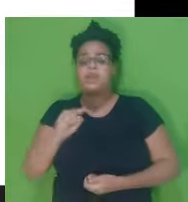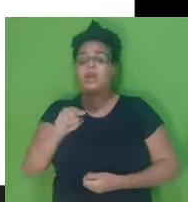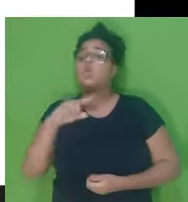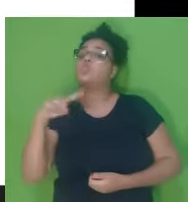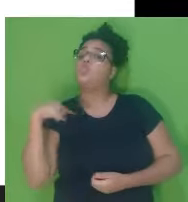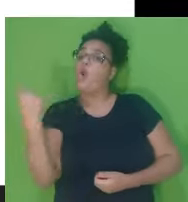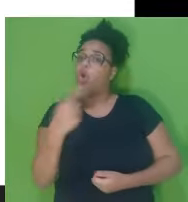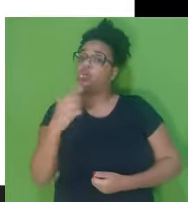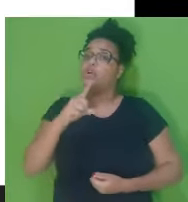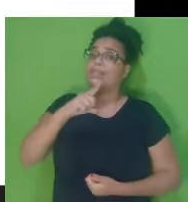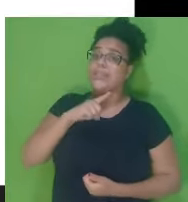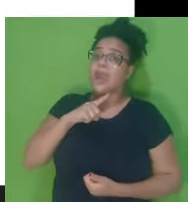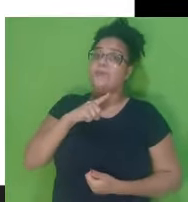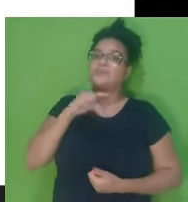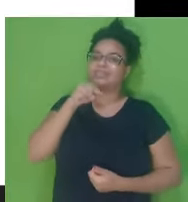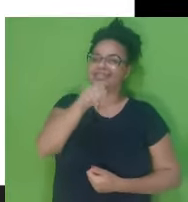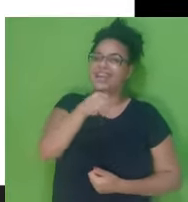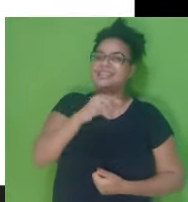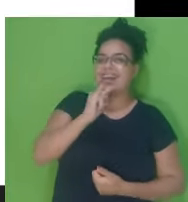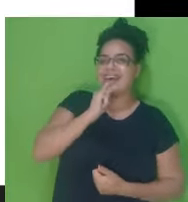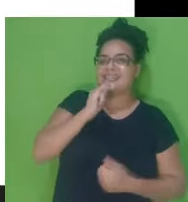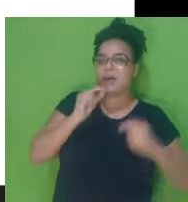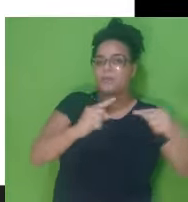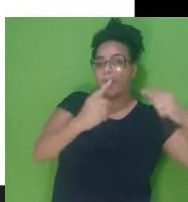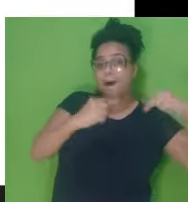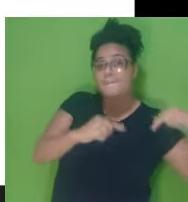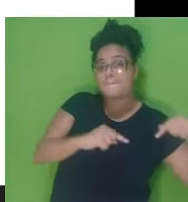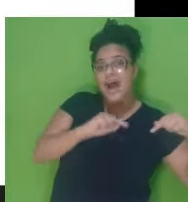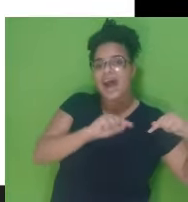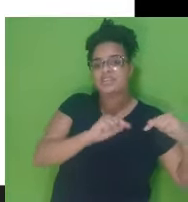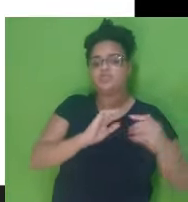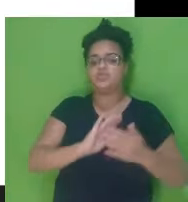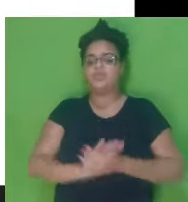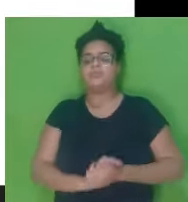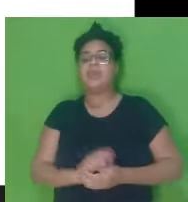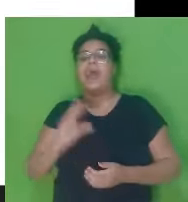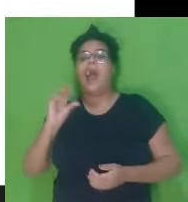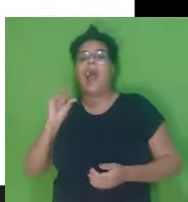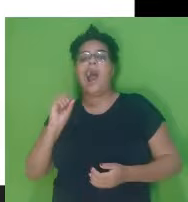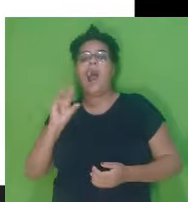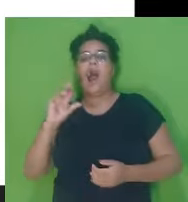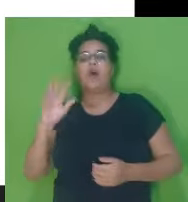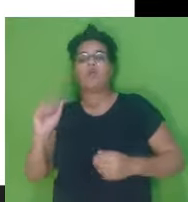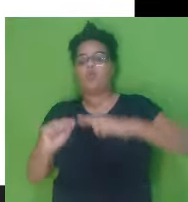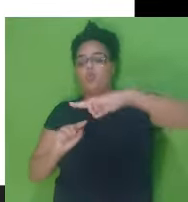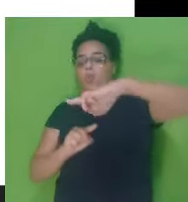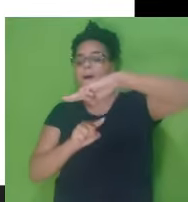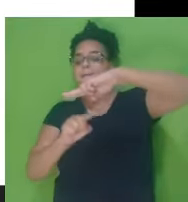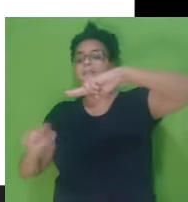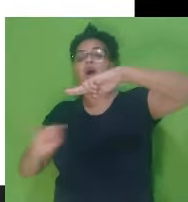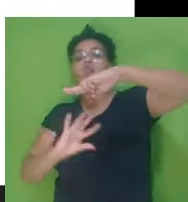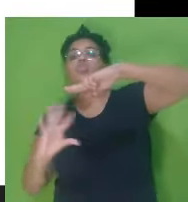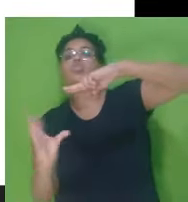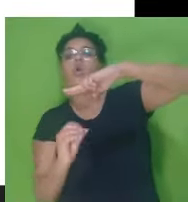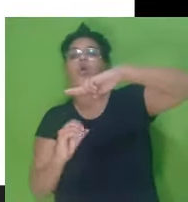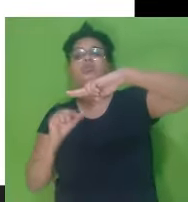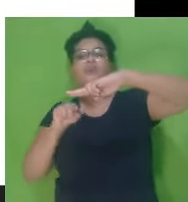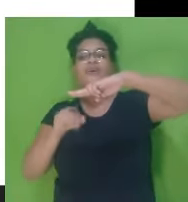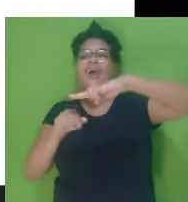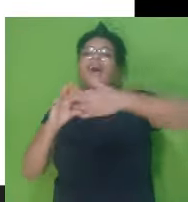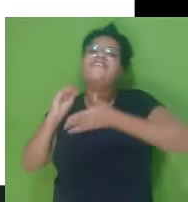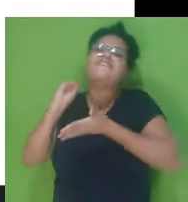Aqui a gente praticamente tem isso, Só que o arco não aparece todo aqui